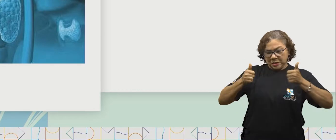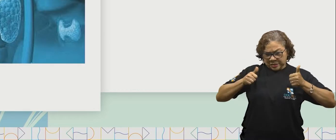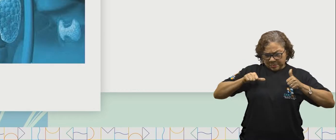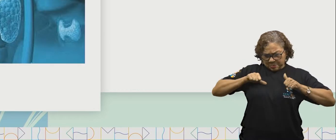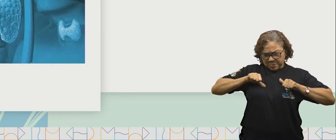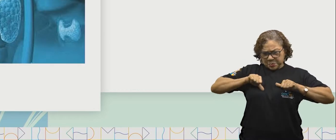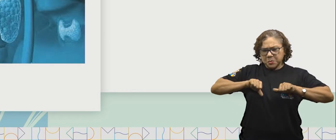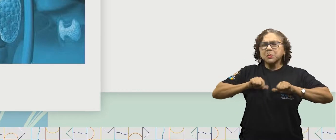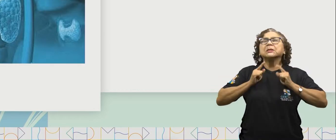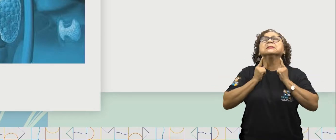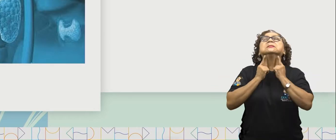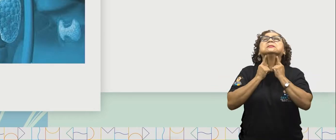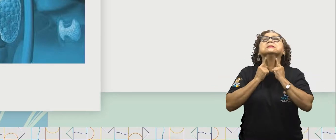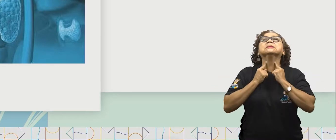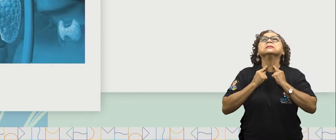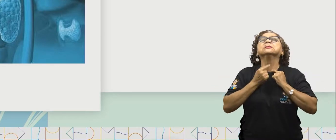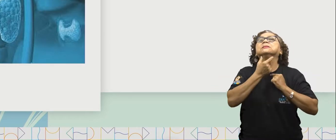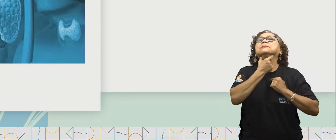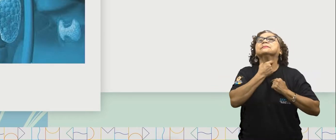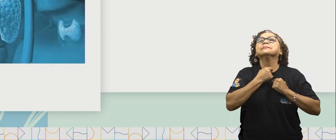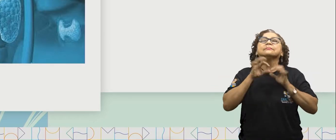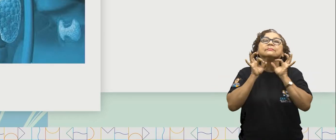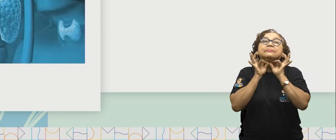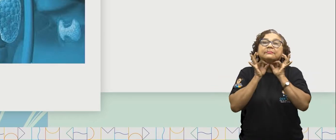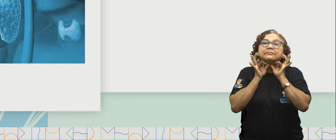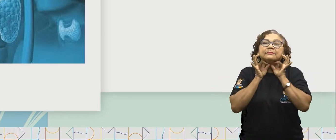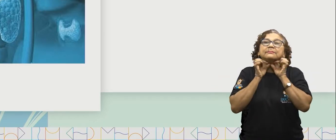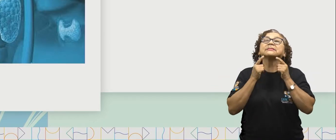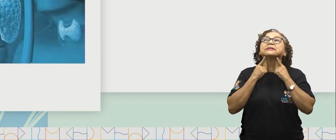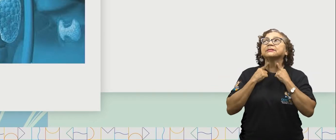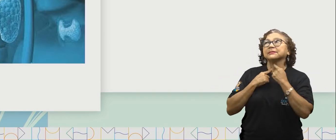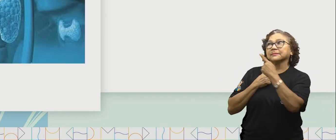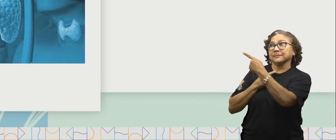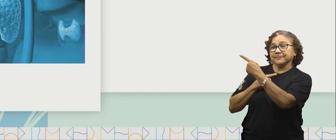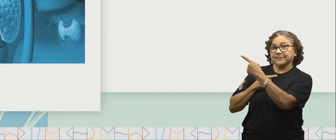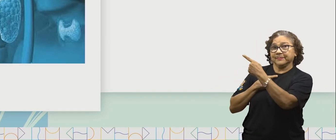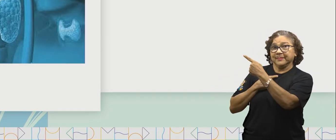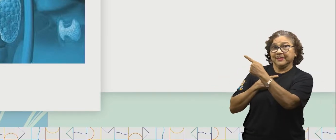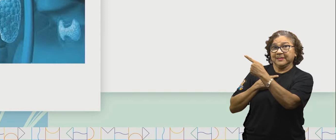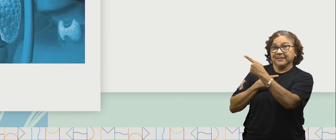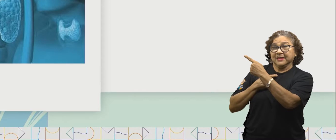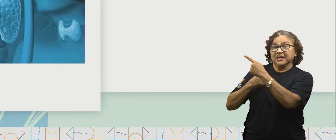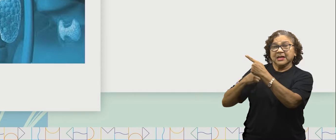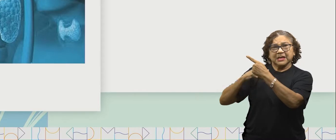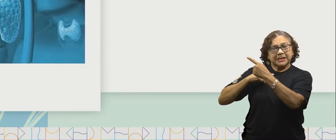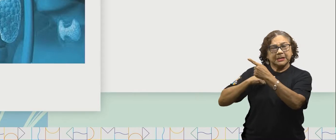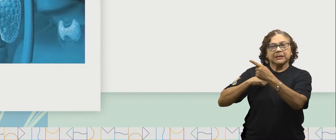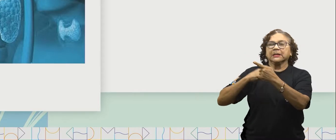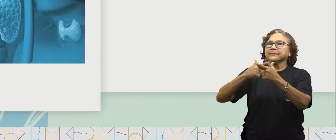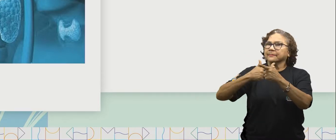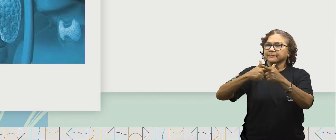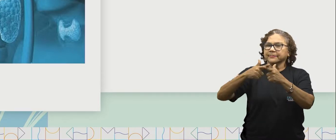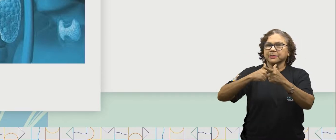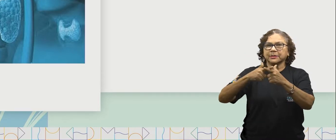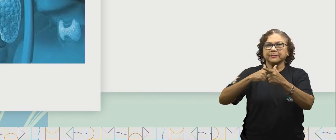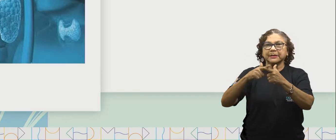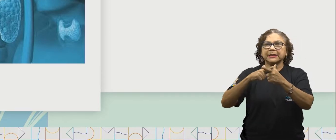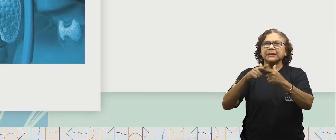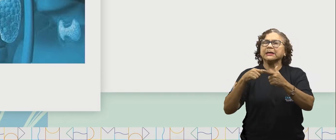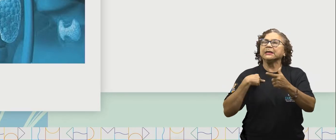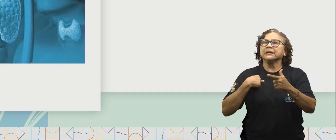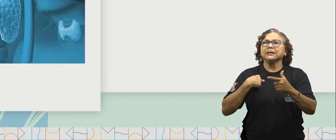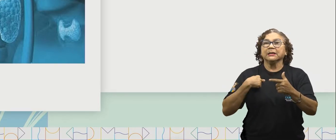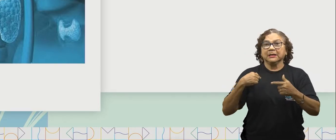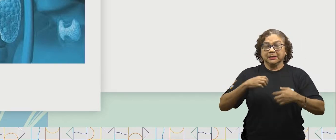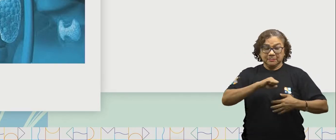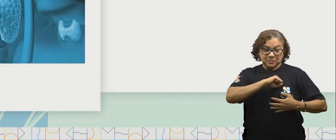uma glândula localizada no pescoço, a tireoide. Algumas das consequências estão relacionadas à frequência